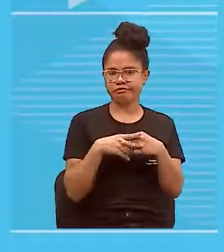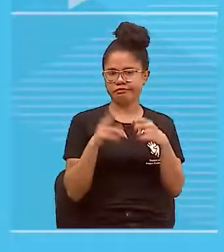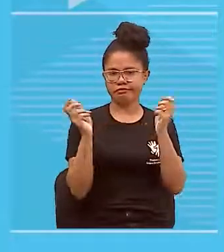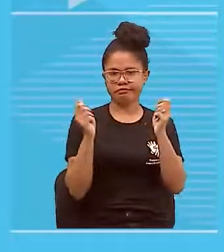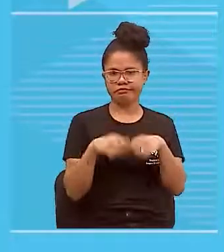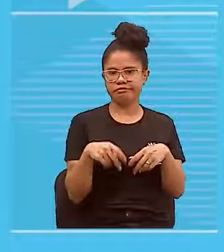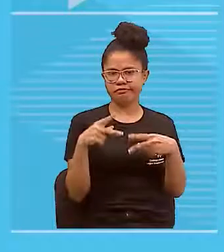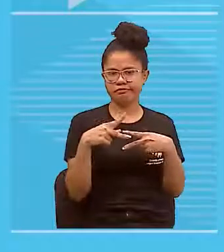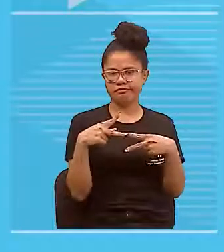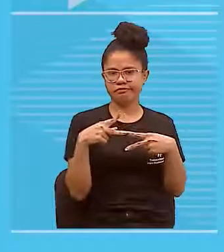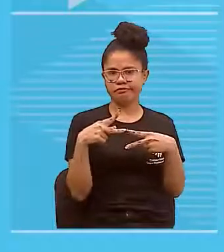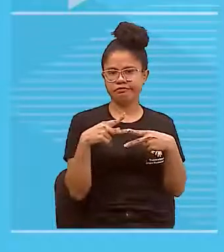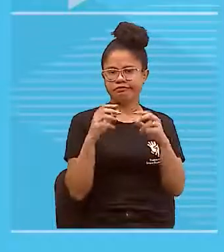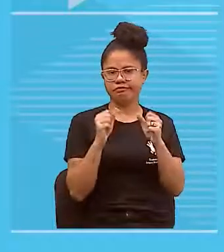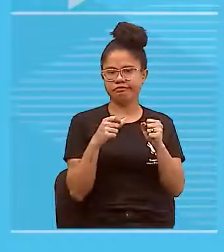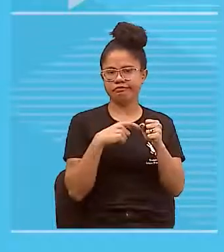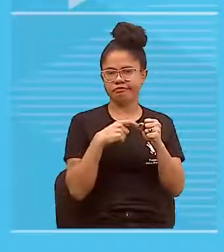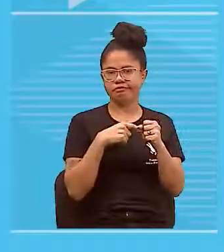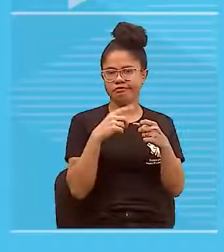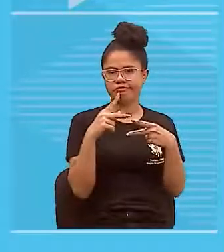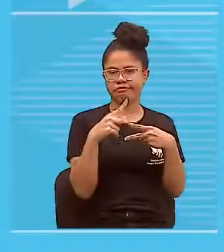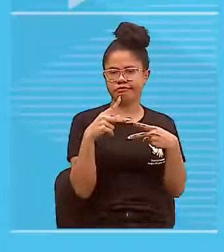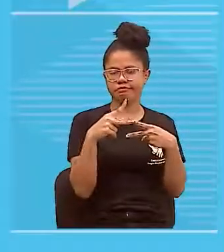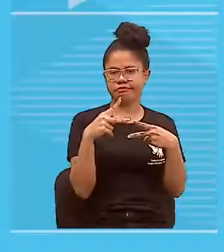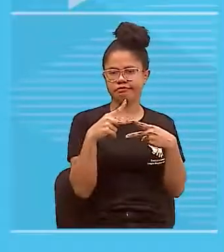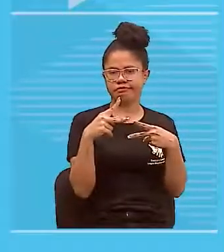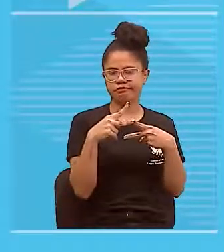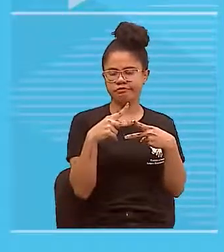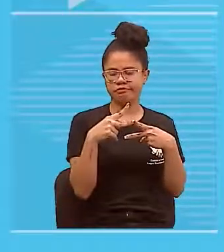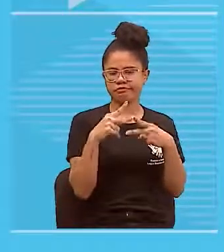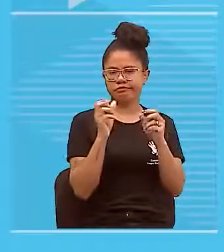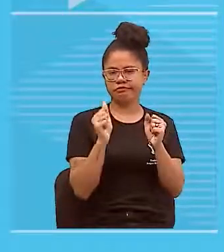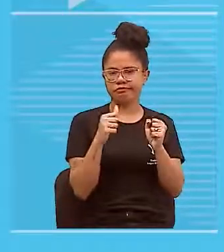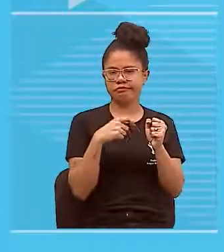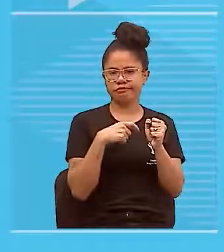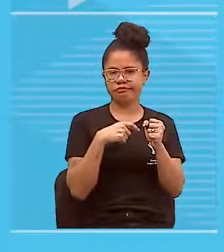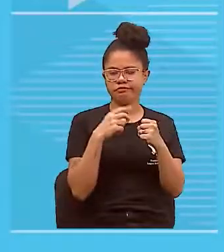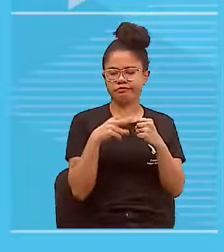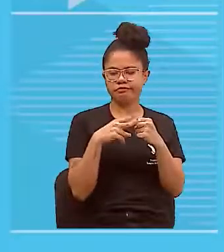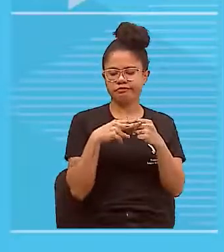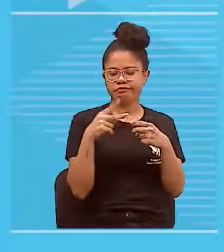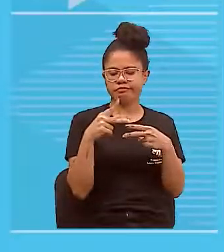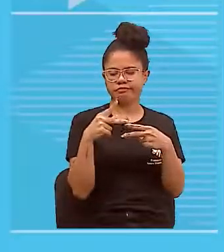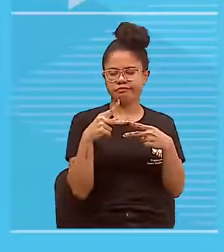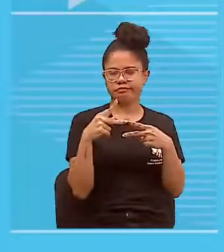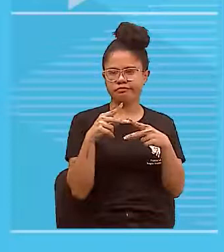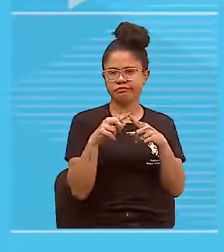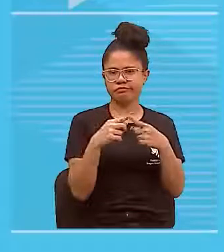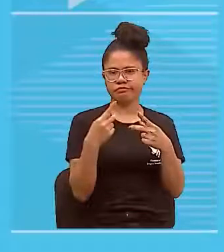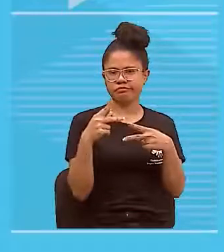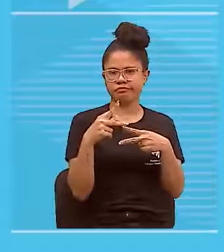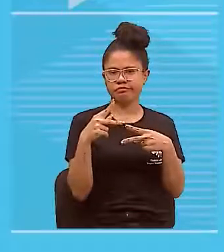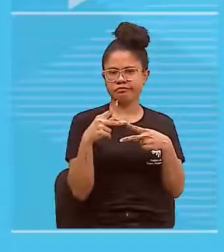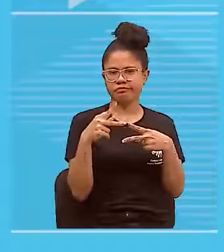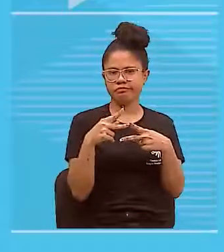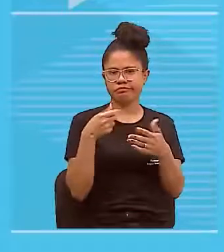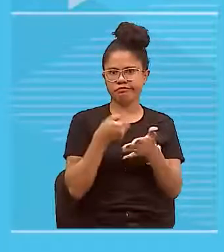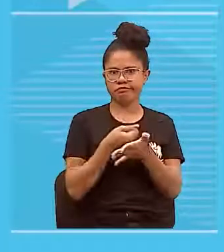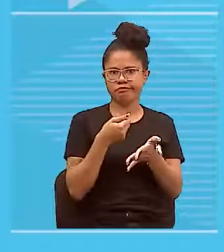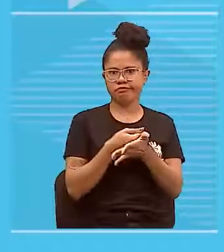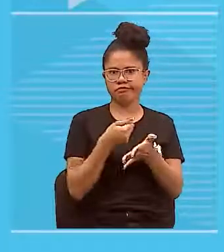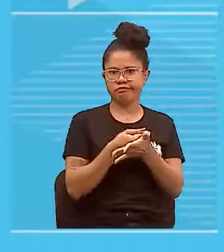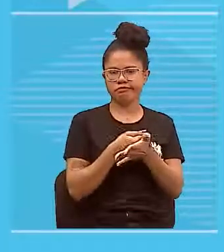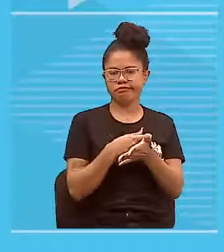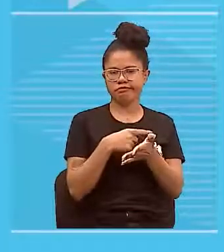ter objeto direto com preposição mas a preposição não é uma exigência do